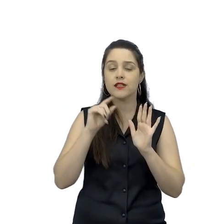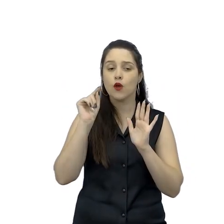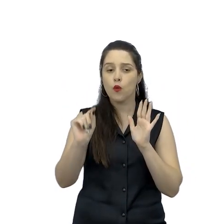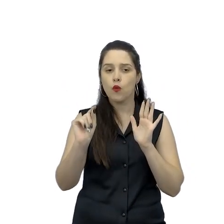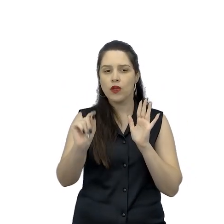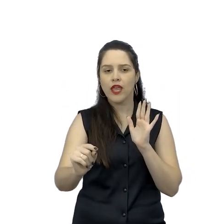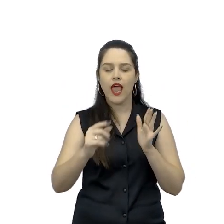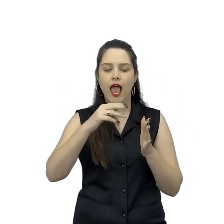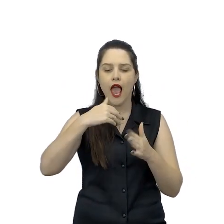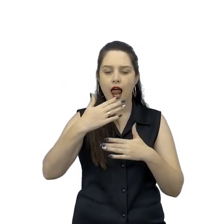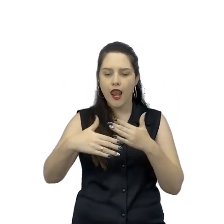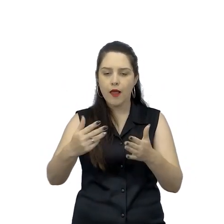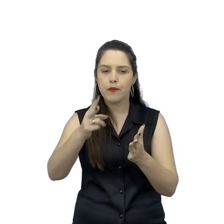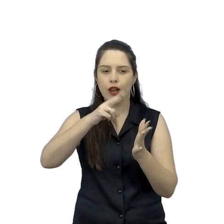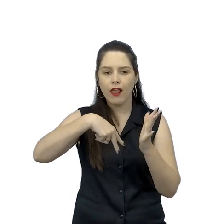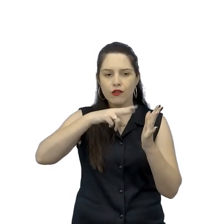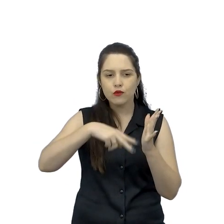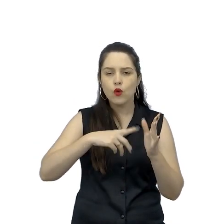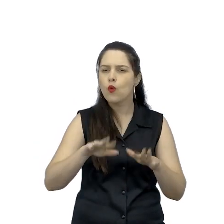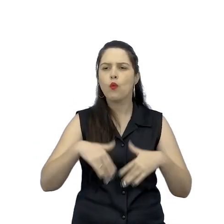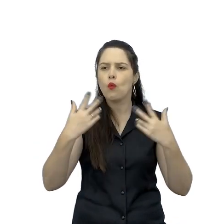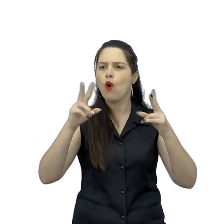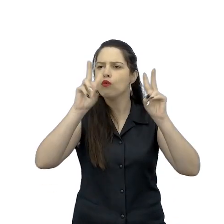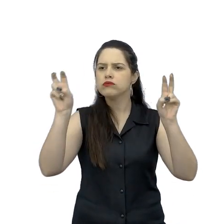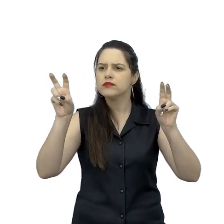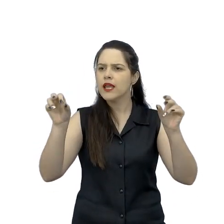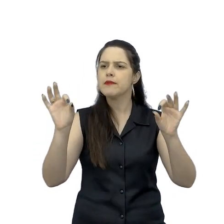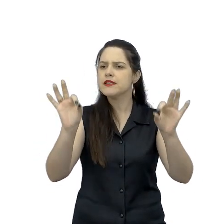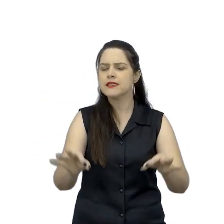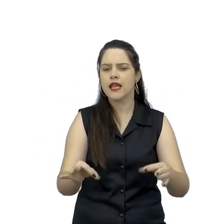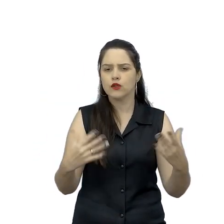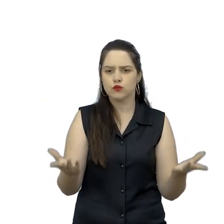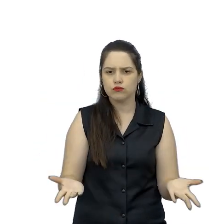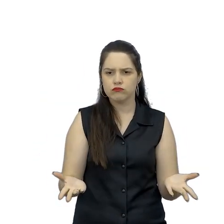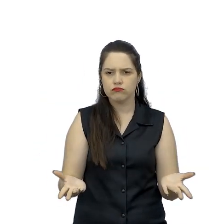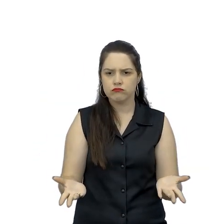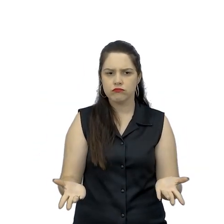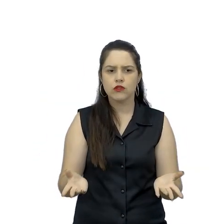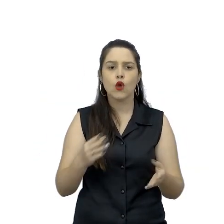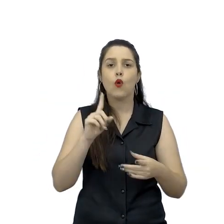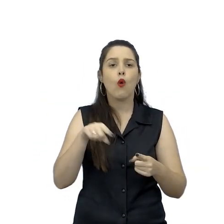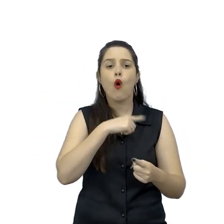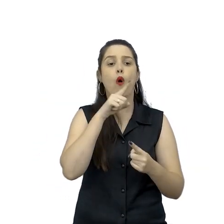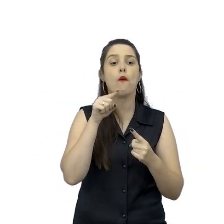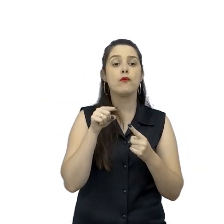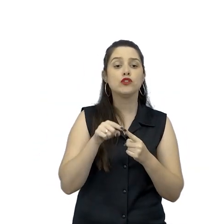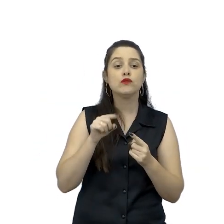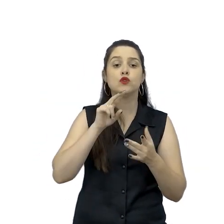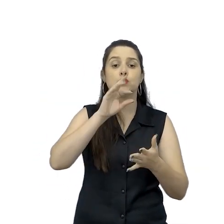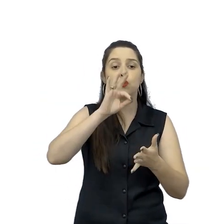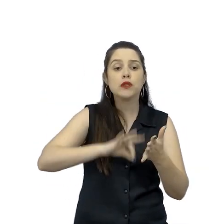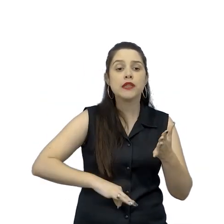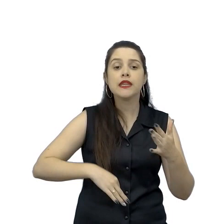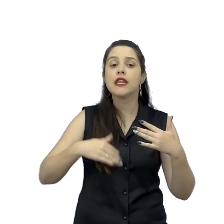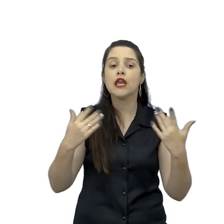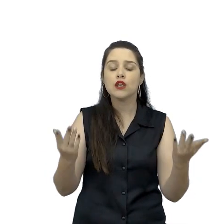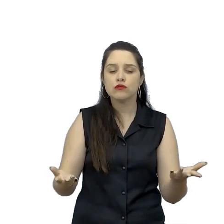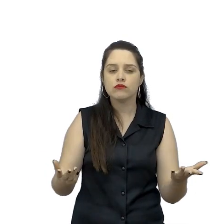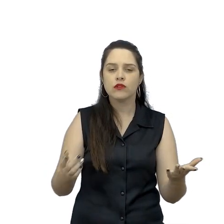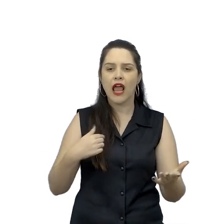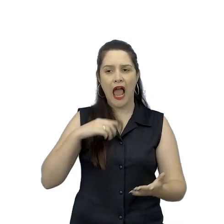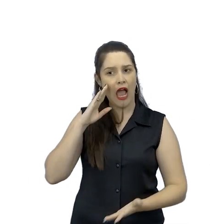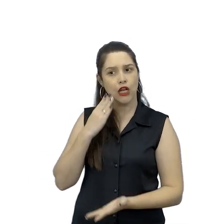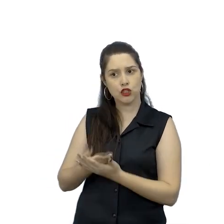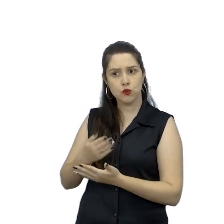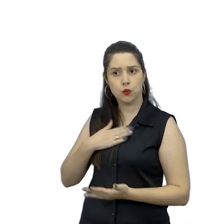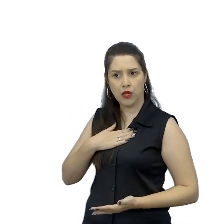após a leitura, responda: qual é o tema central do texto? Qual é o objetivo do texto? Acredito